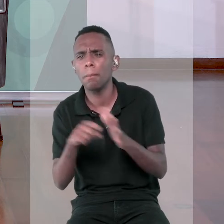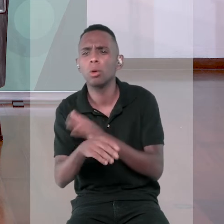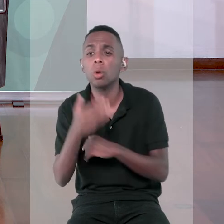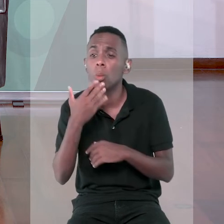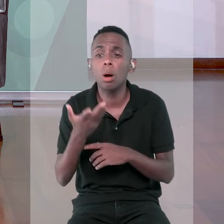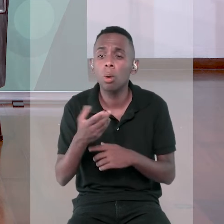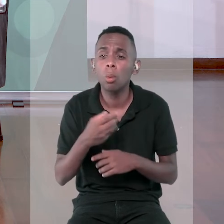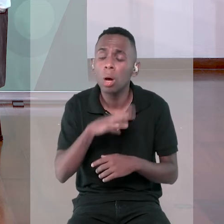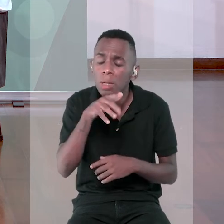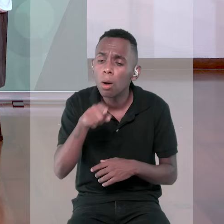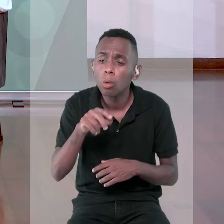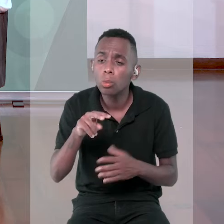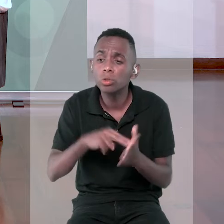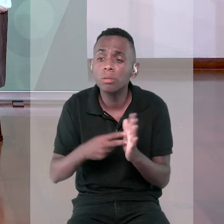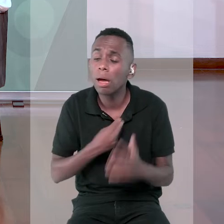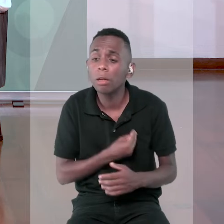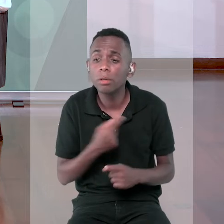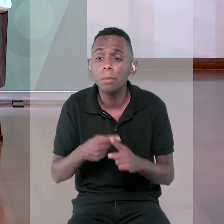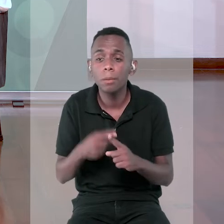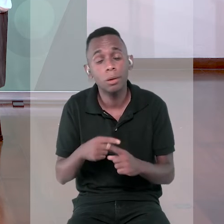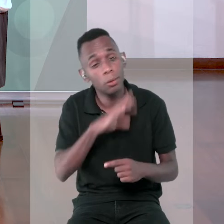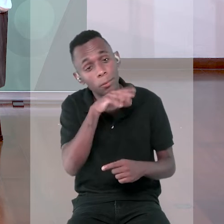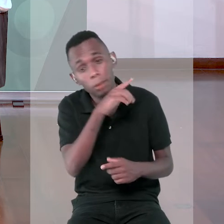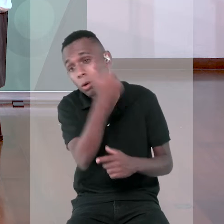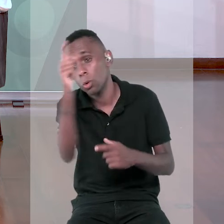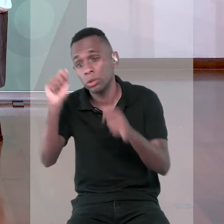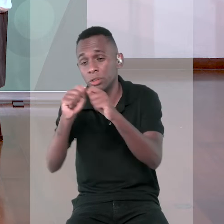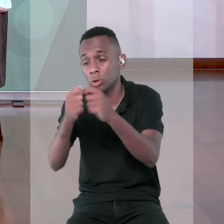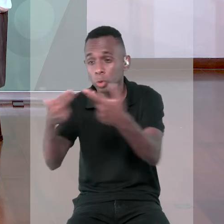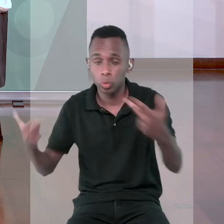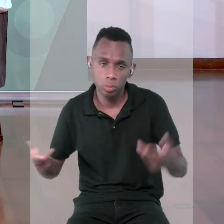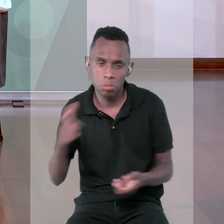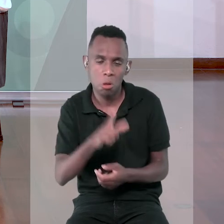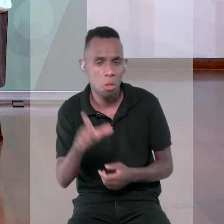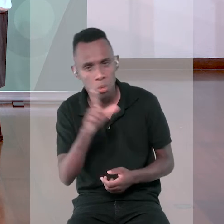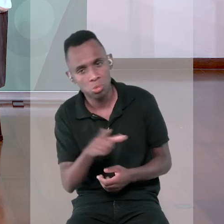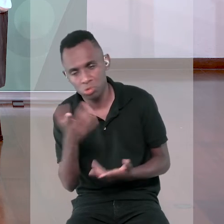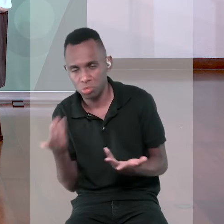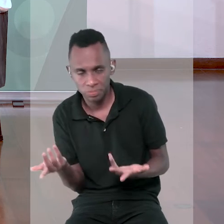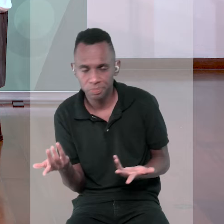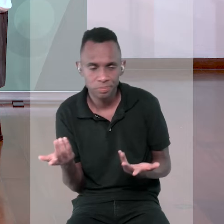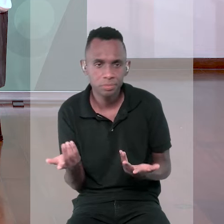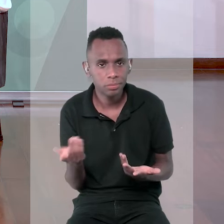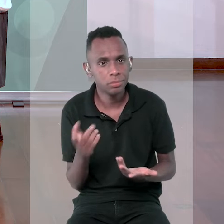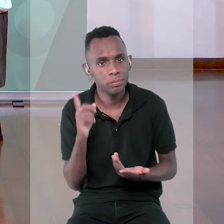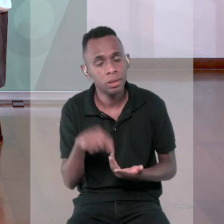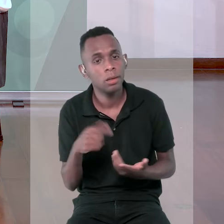que é o sentido da vida, né? Os animais estão ocupados com outras coisas. Claro que é